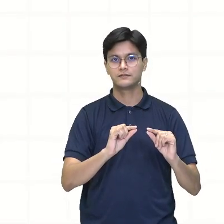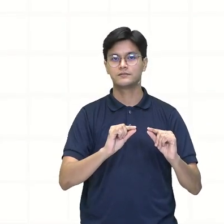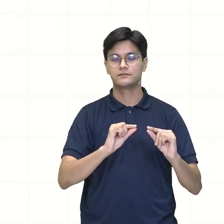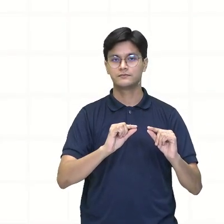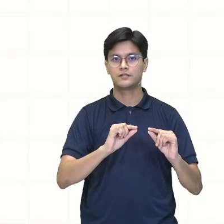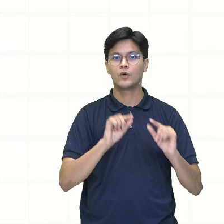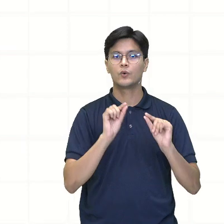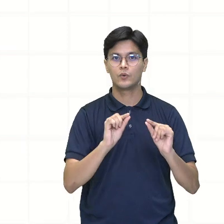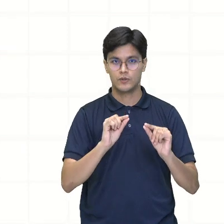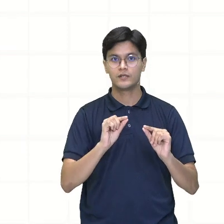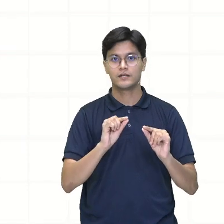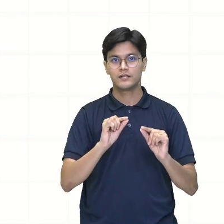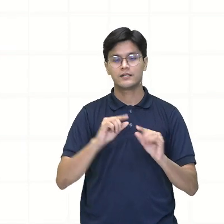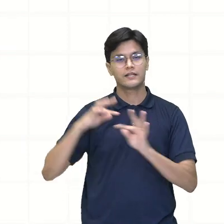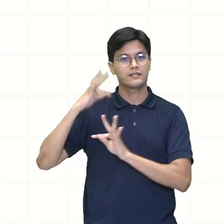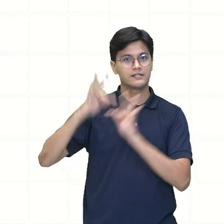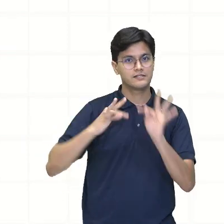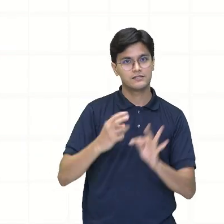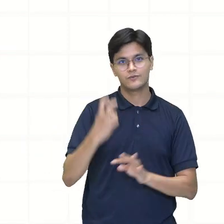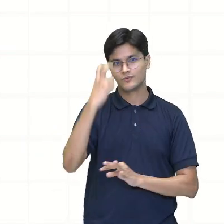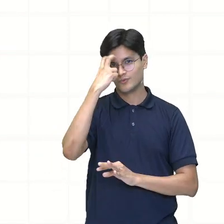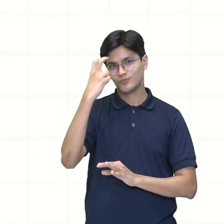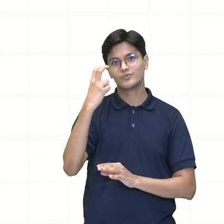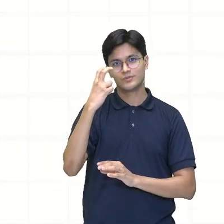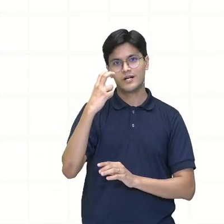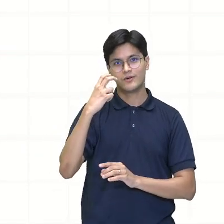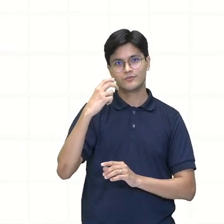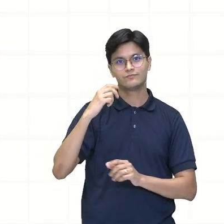tradições culturais.